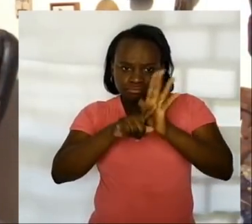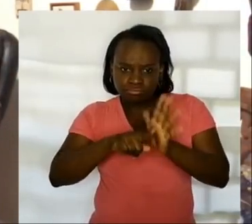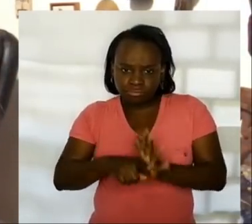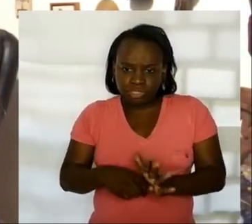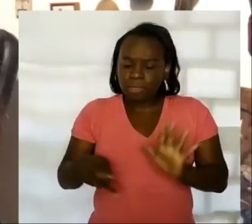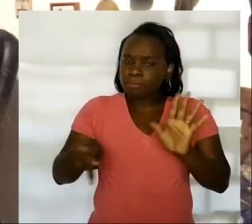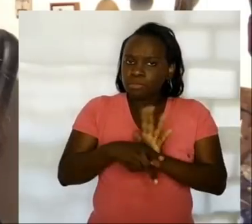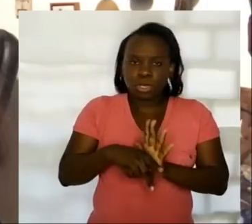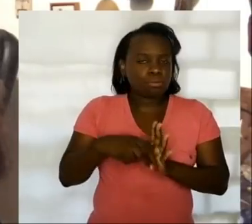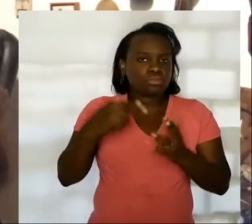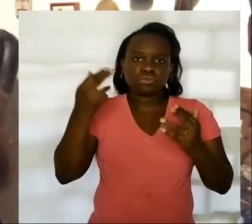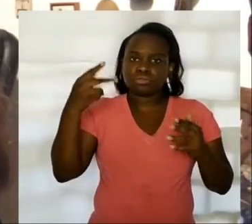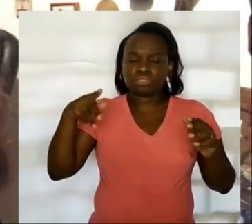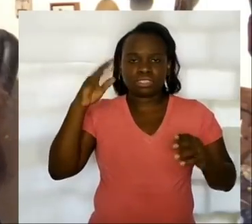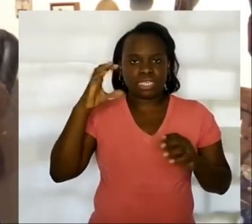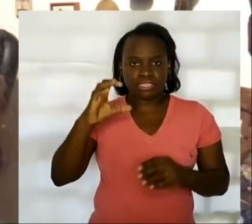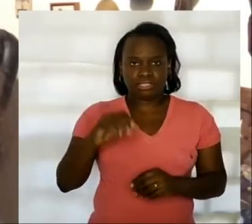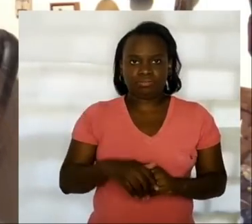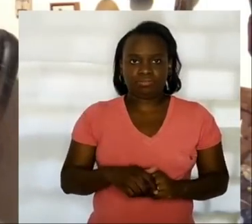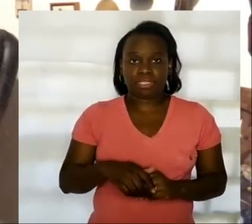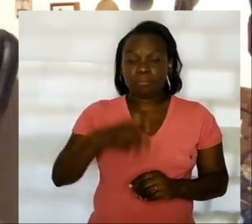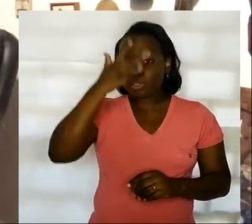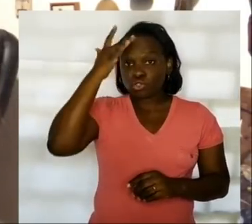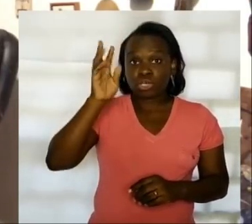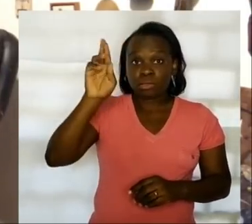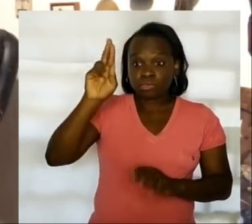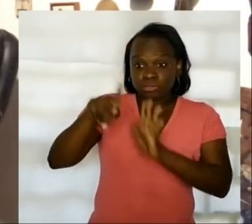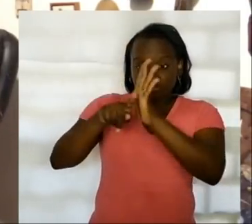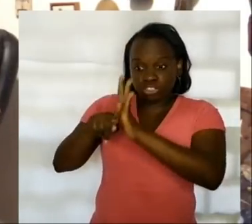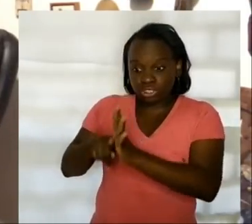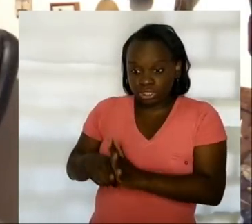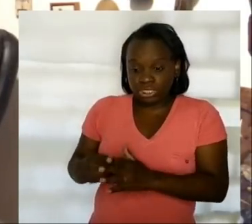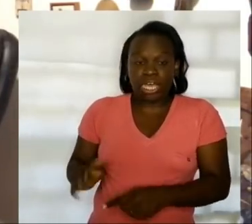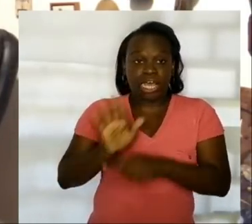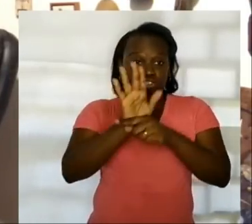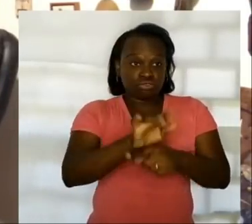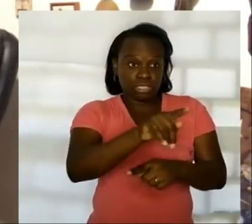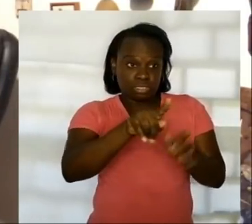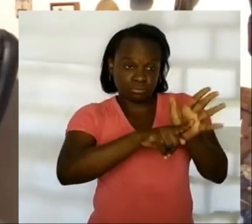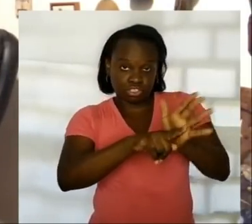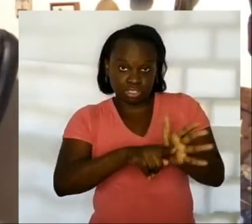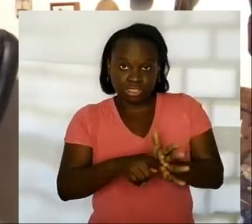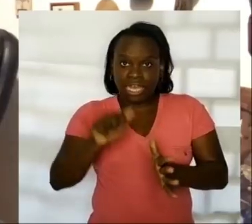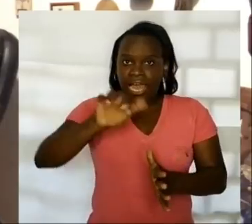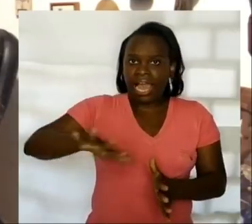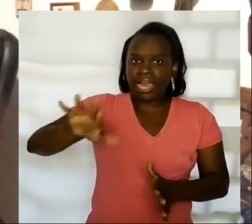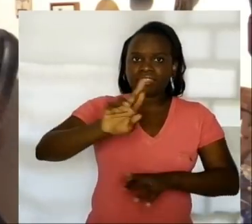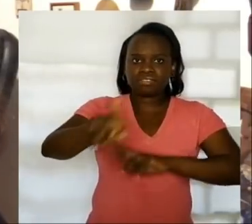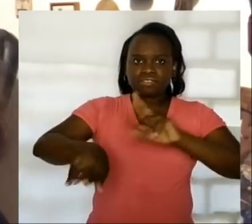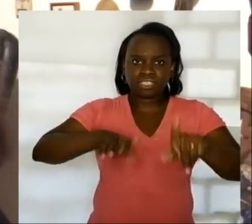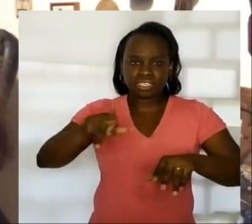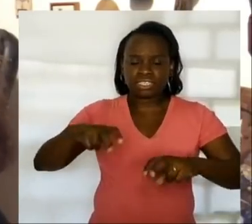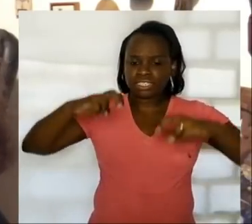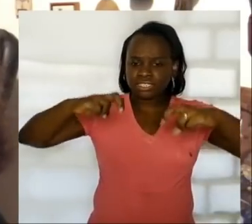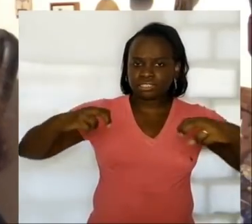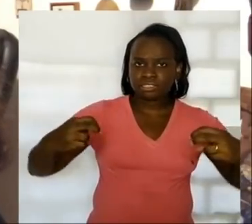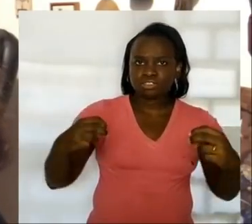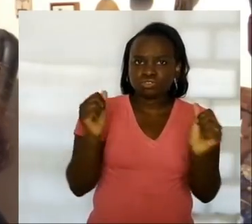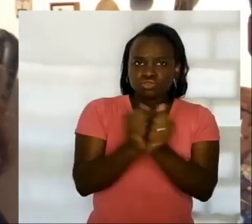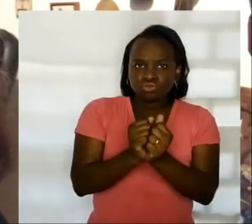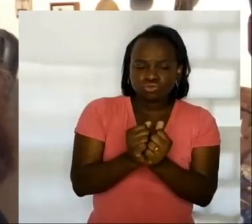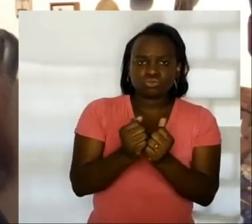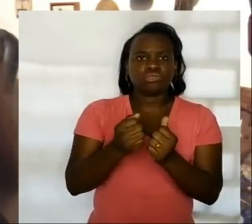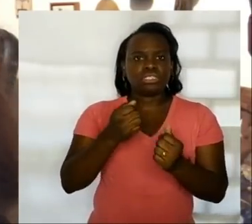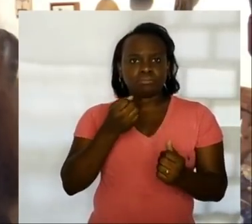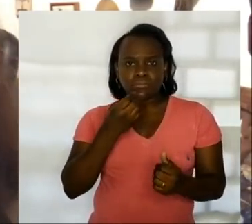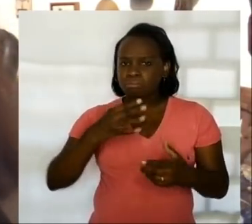porque a avaliação honesta por pares é da natureza da ciência. Por pesquisadores e para pesquisadores de diferentes áreas